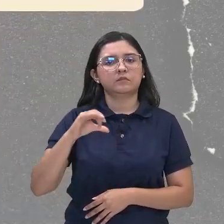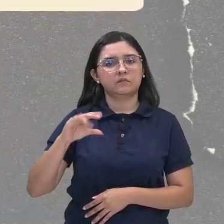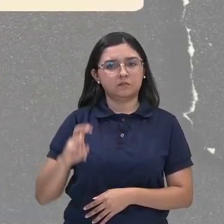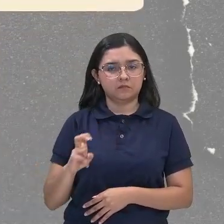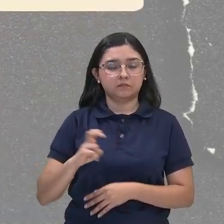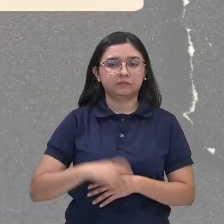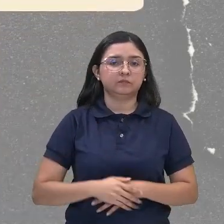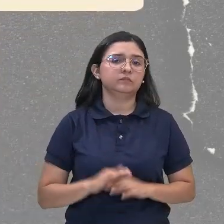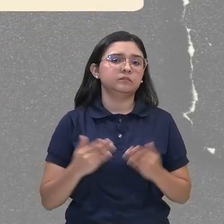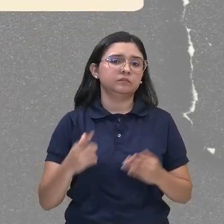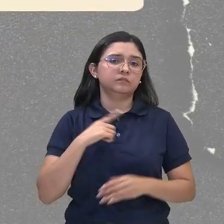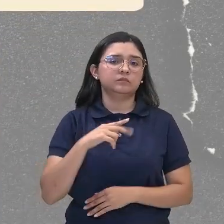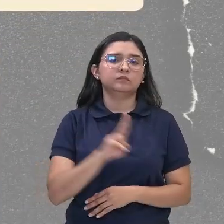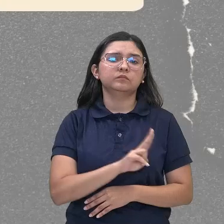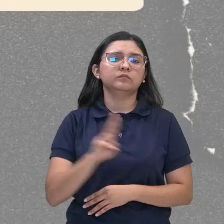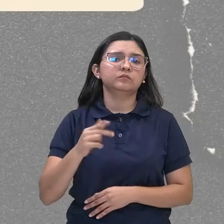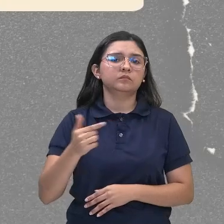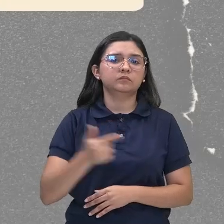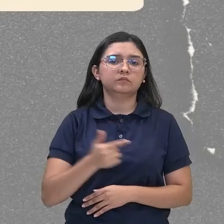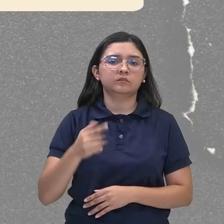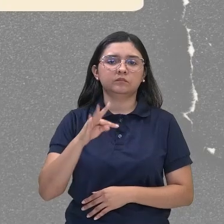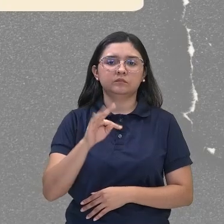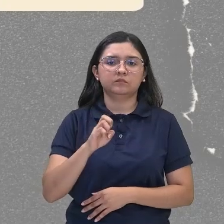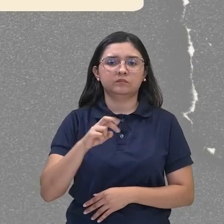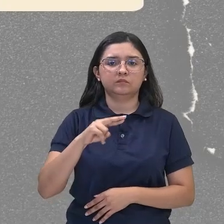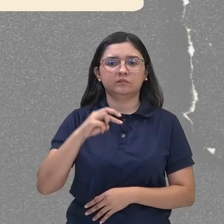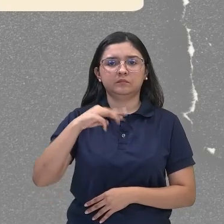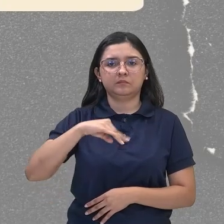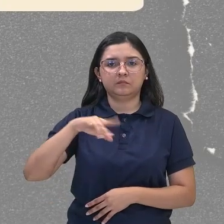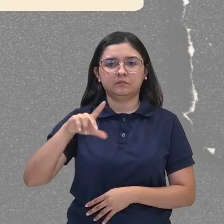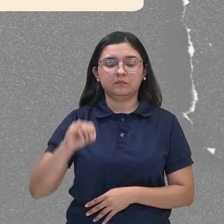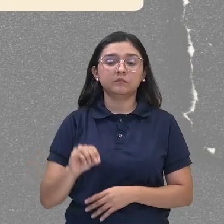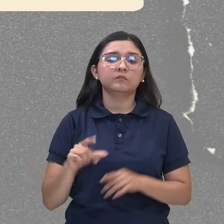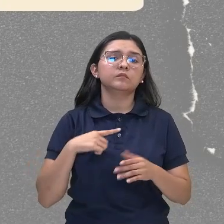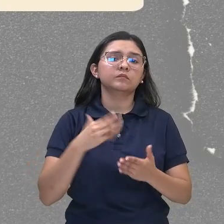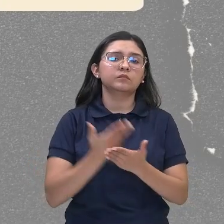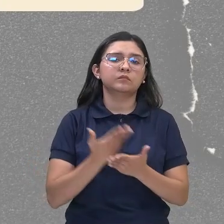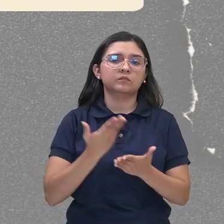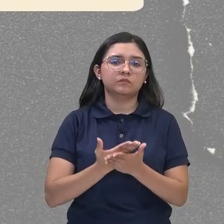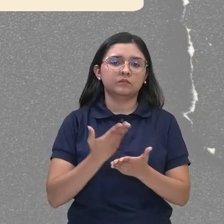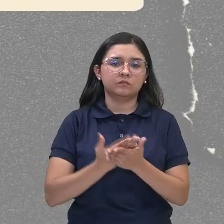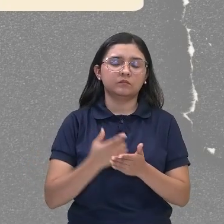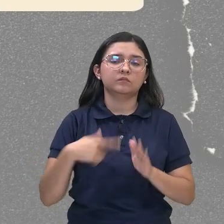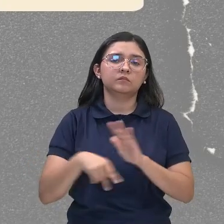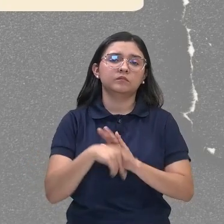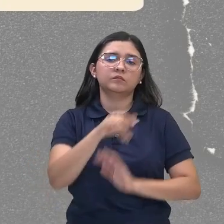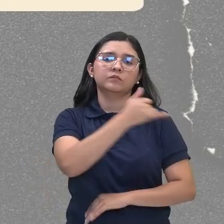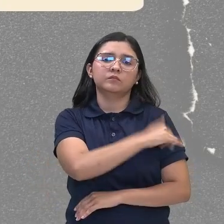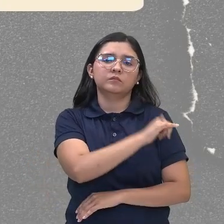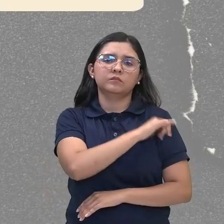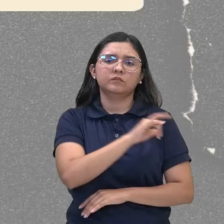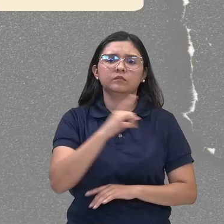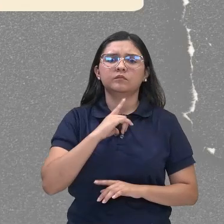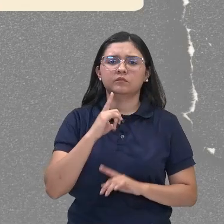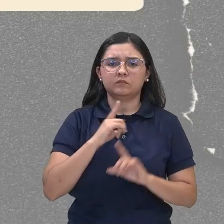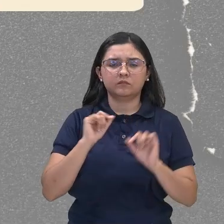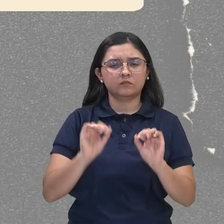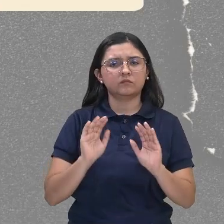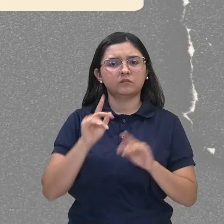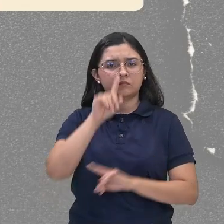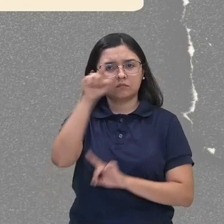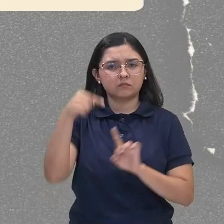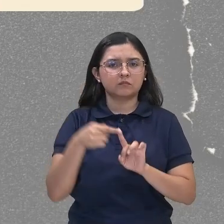1741-1795. Pseudônimo Termindo Cipílio. Estudou no Colégio Jesuíta no Rio de Janeiro e tinha a intenção de seguir